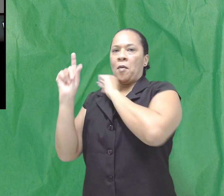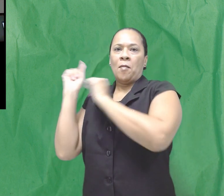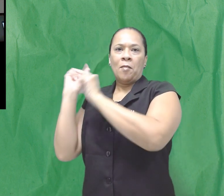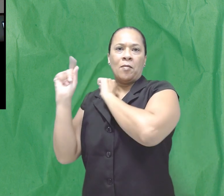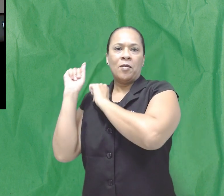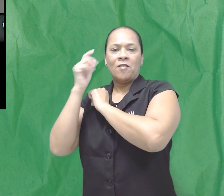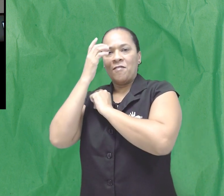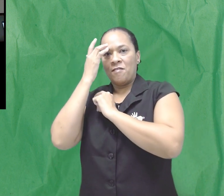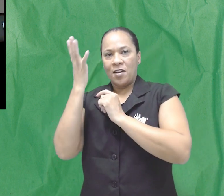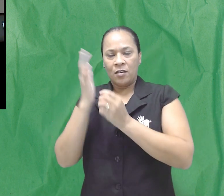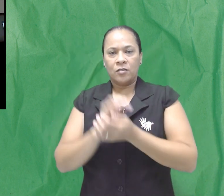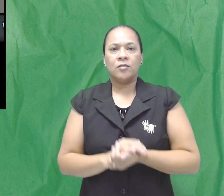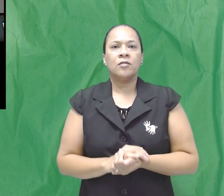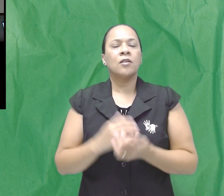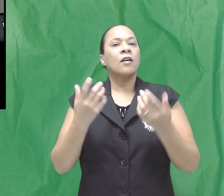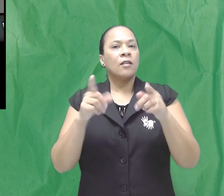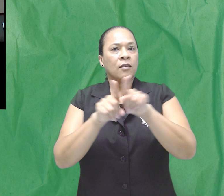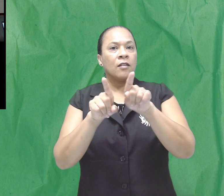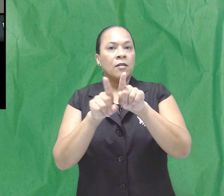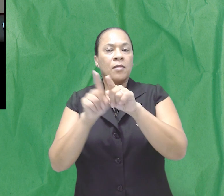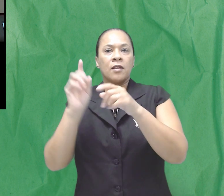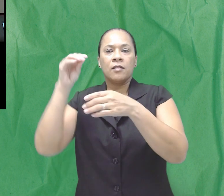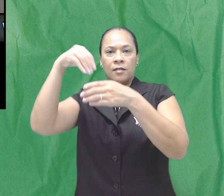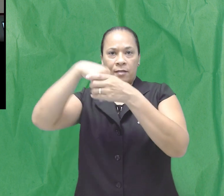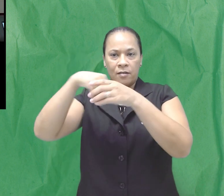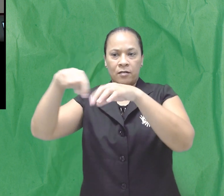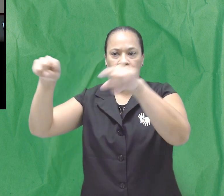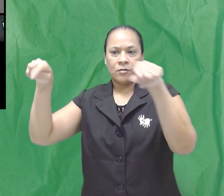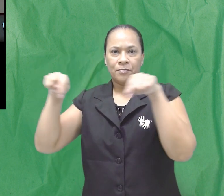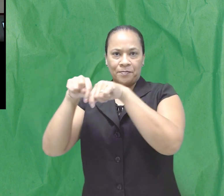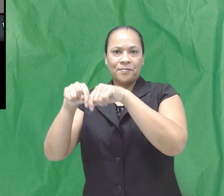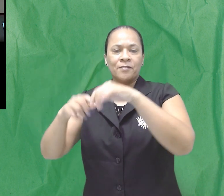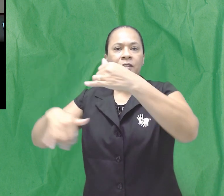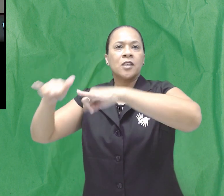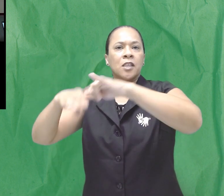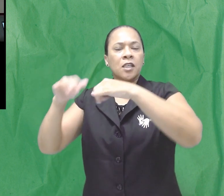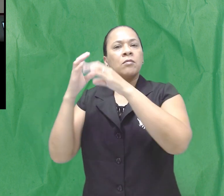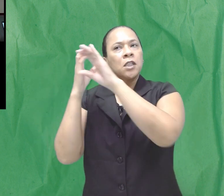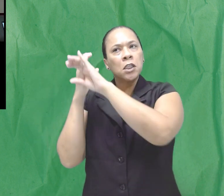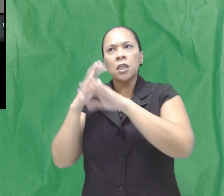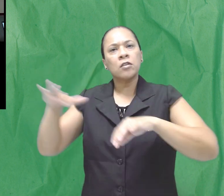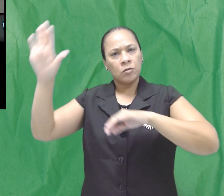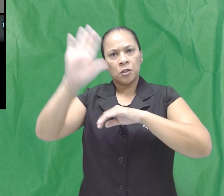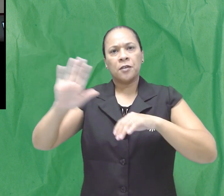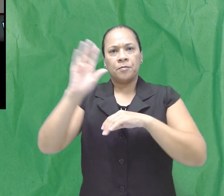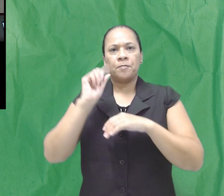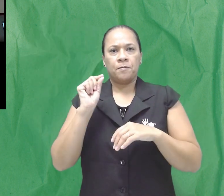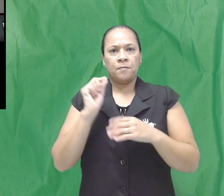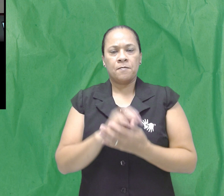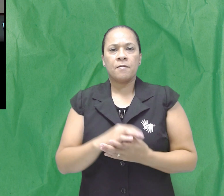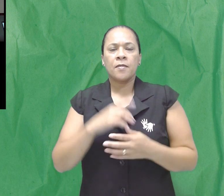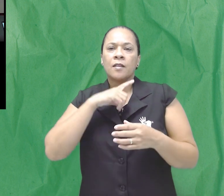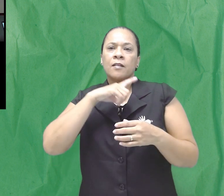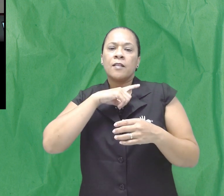facilitado. Né, outro item presente nos laboratórios de química, né, de ciência como um todo, é relacionado com